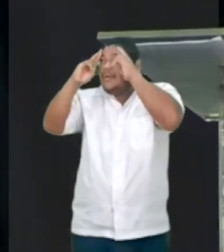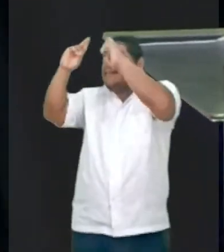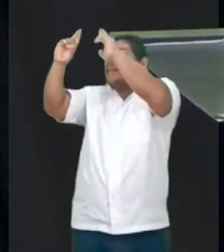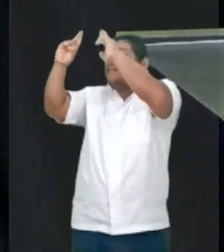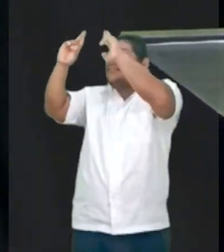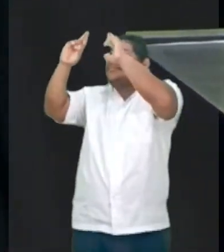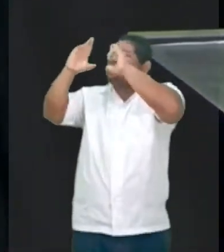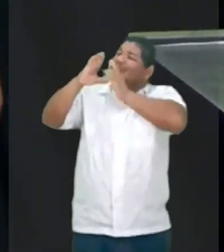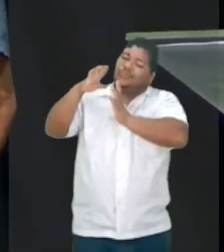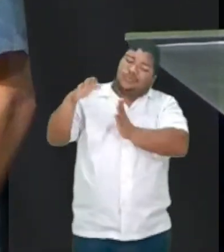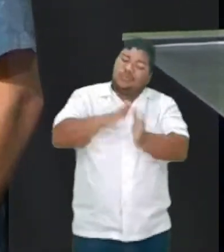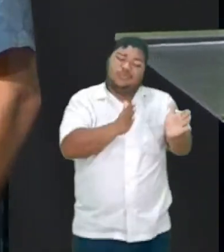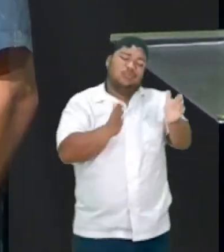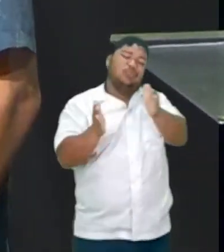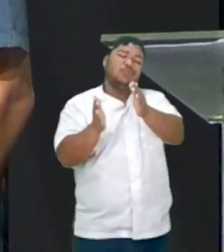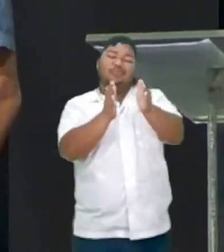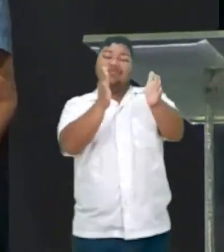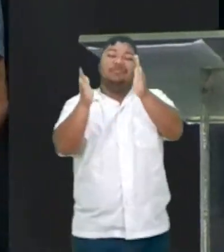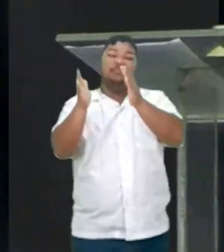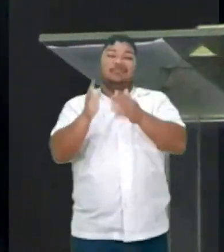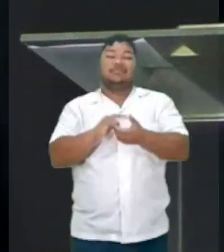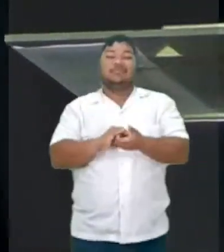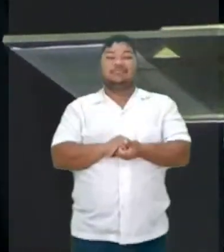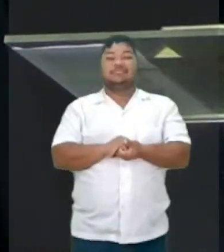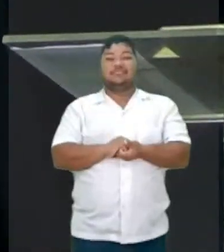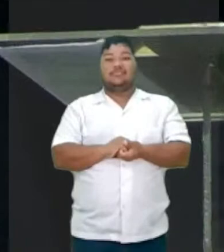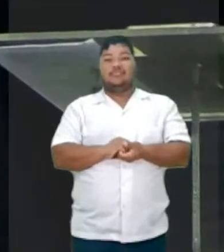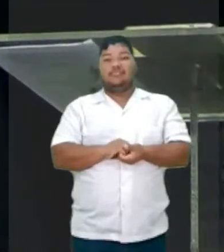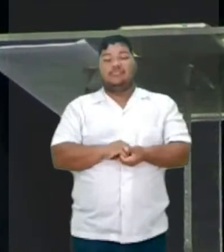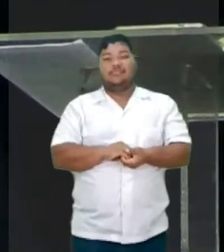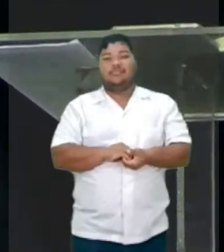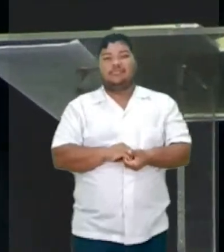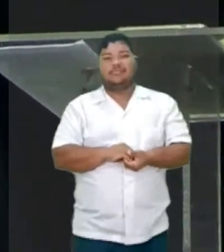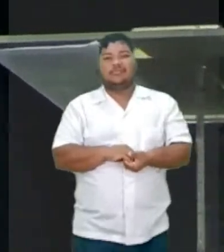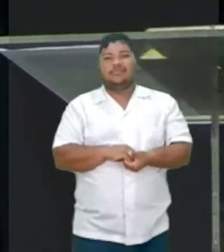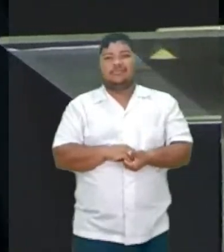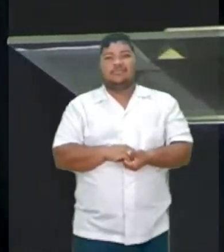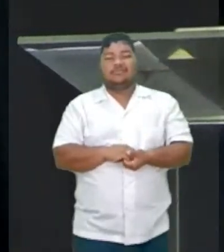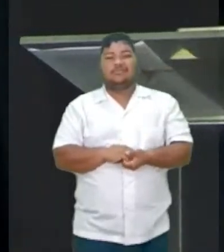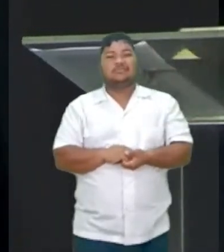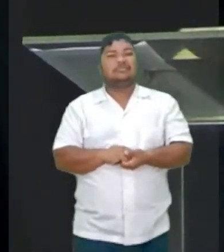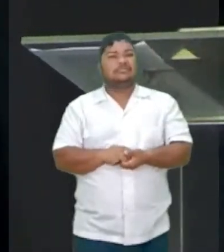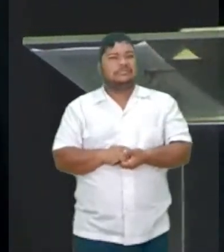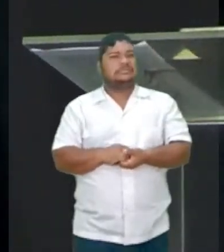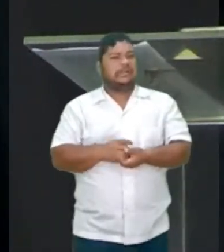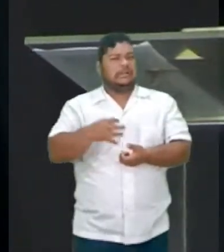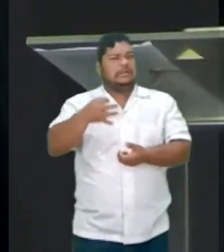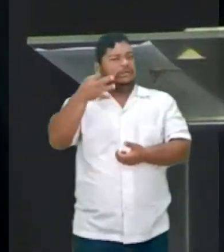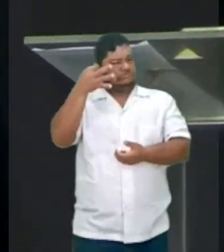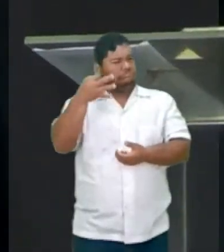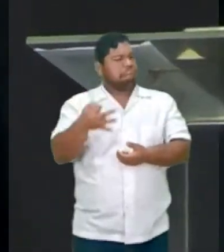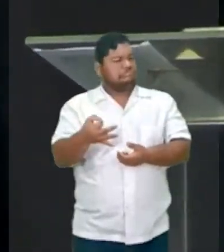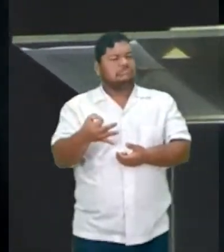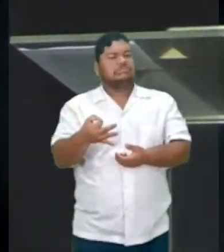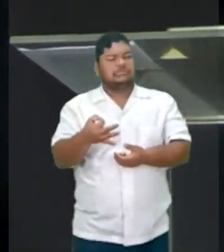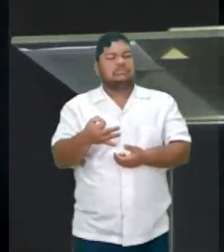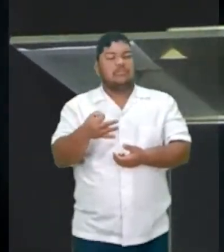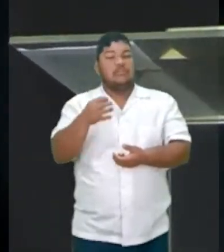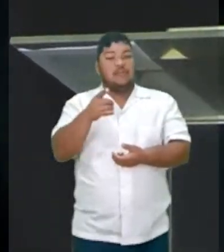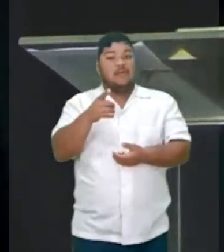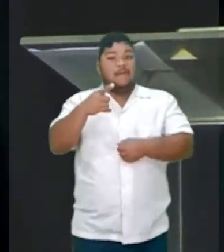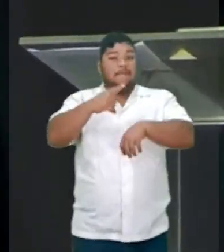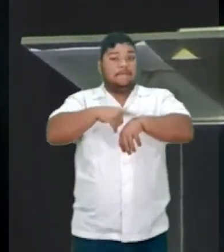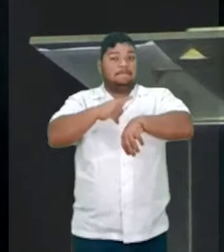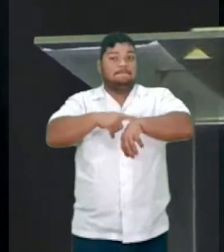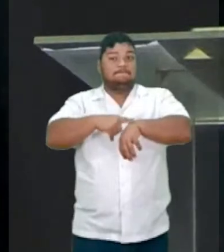meus caminhos, com crédito, não é? Não é com crédito? E nesse mesmo instante,